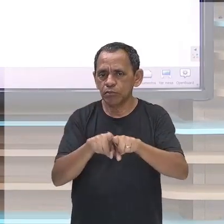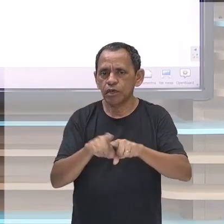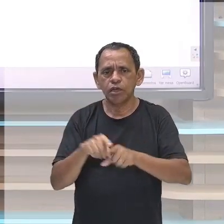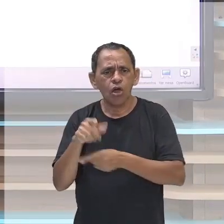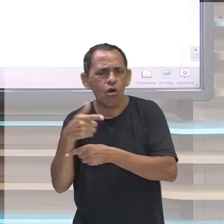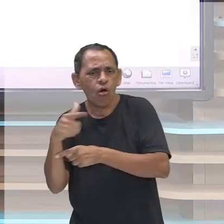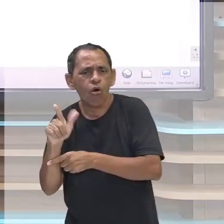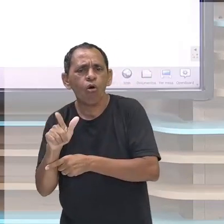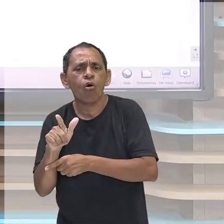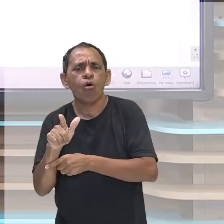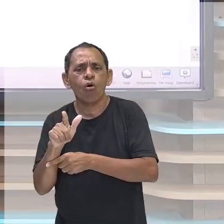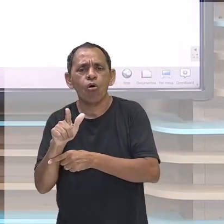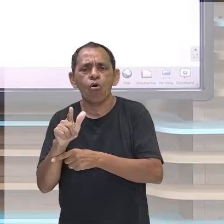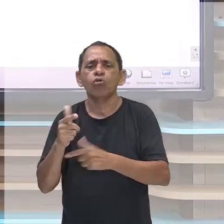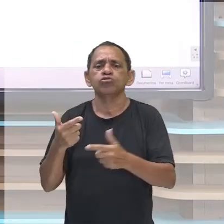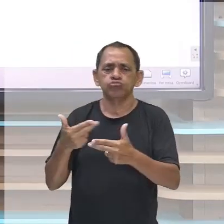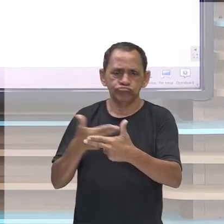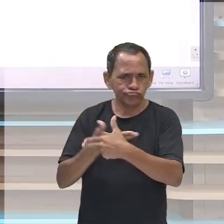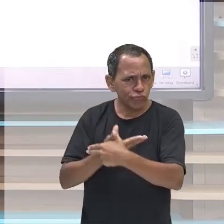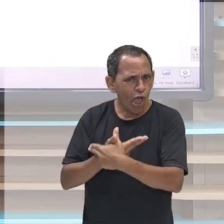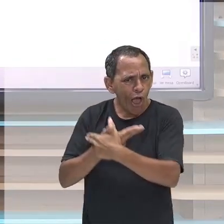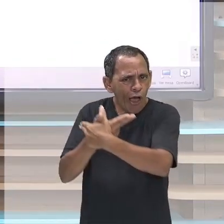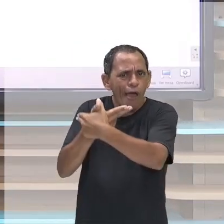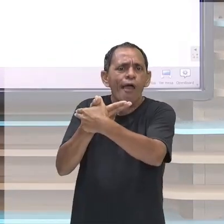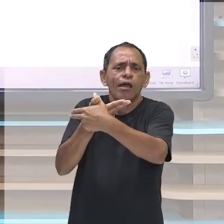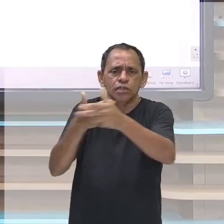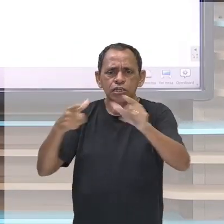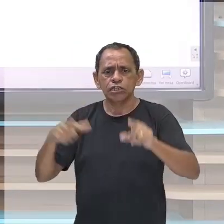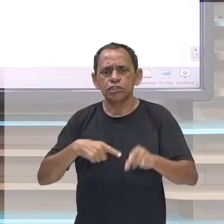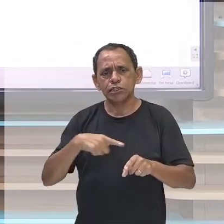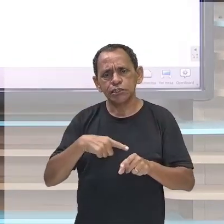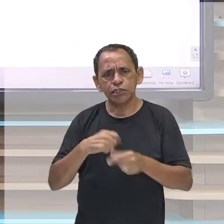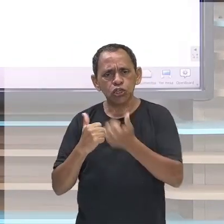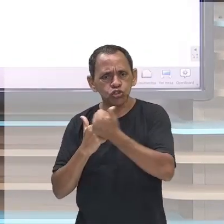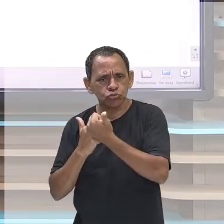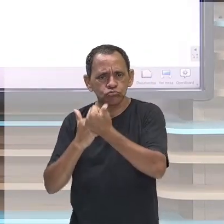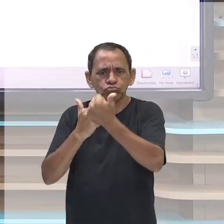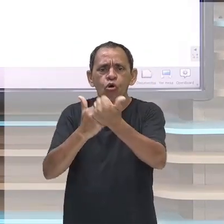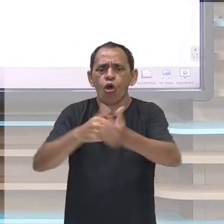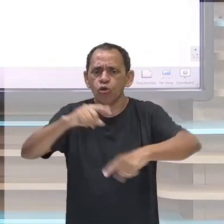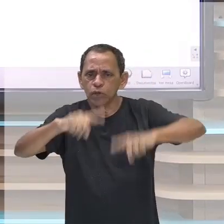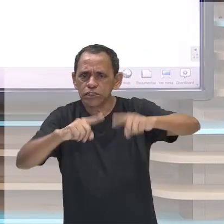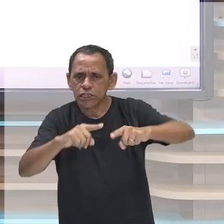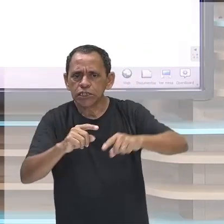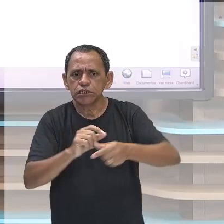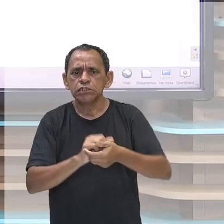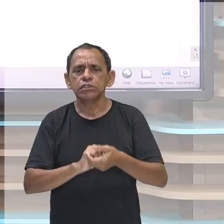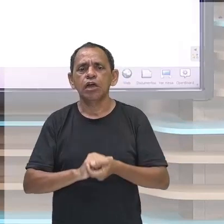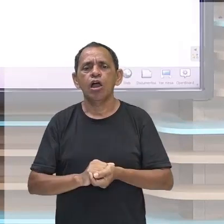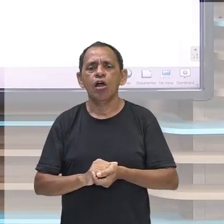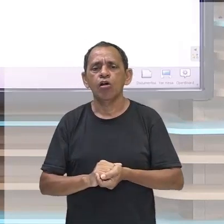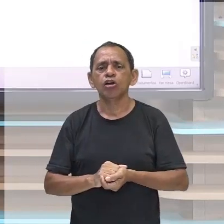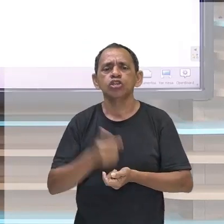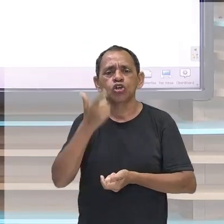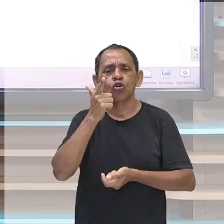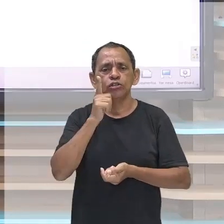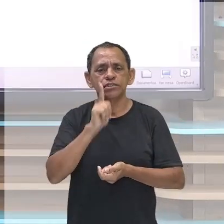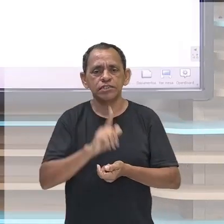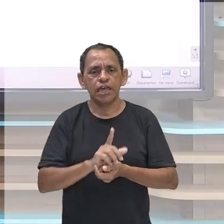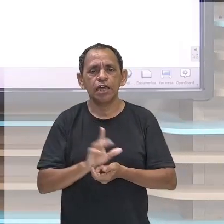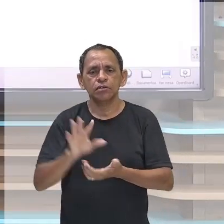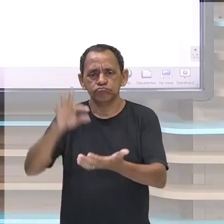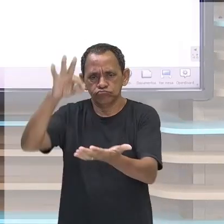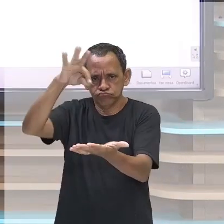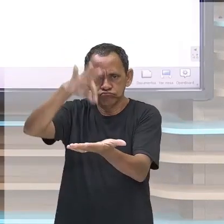fazem uma rede integrada de apoio a esses sinais de sistema global de posicionamento, tá bom? Nós